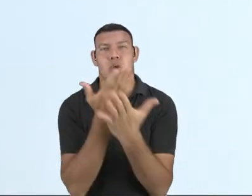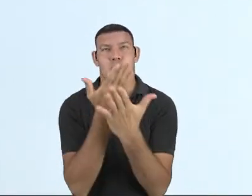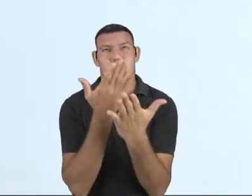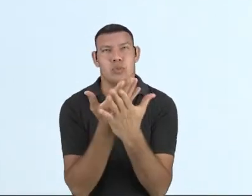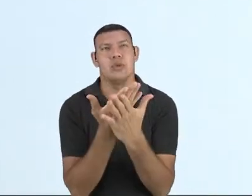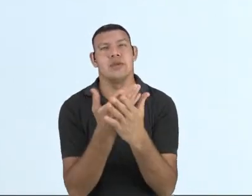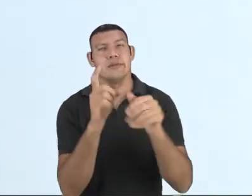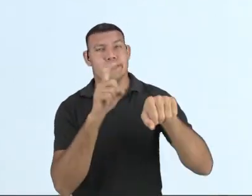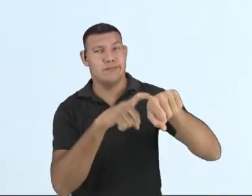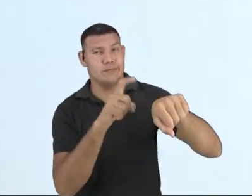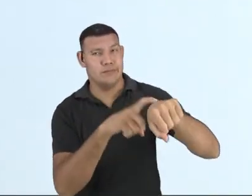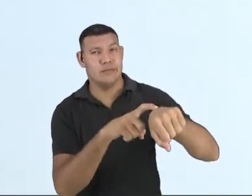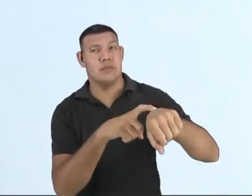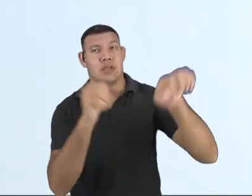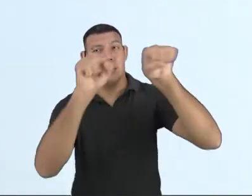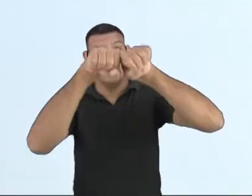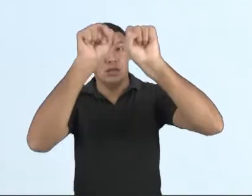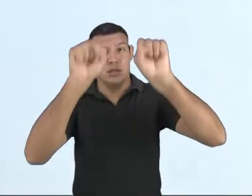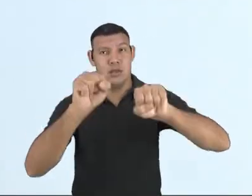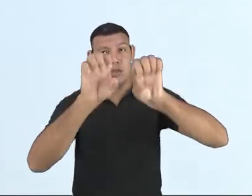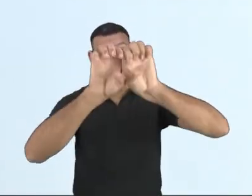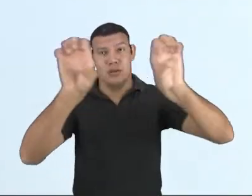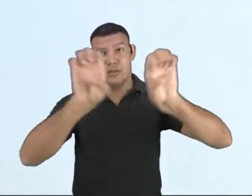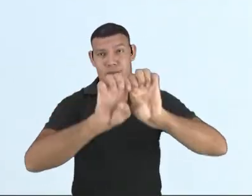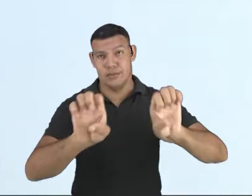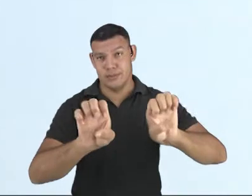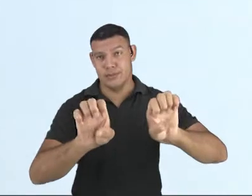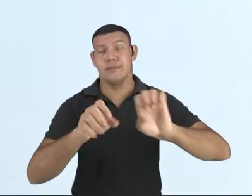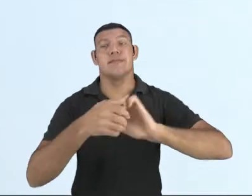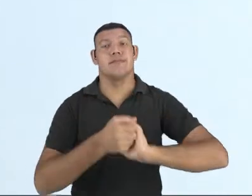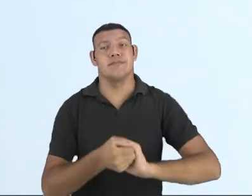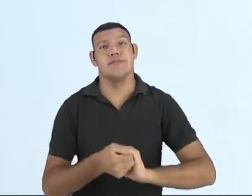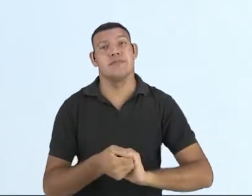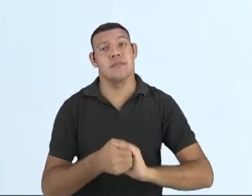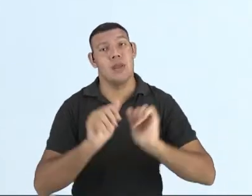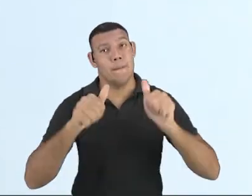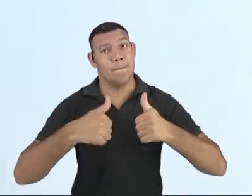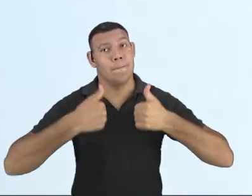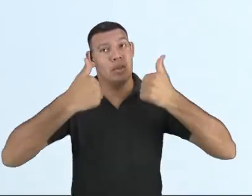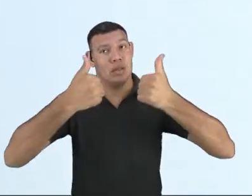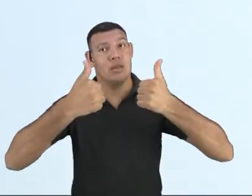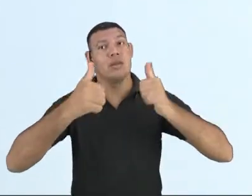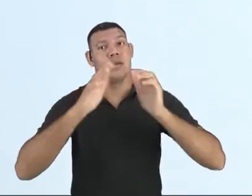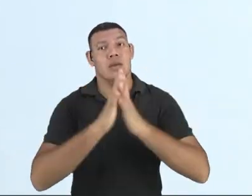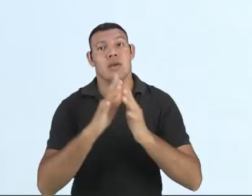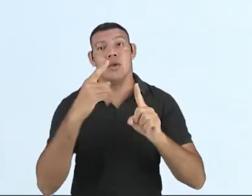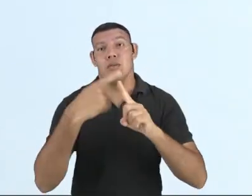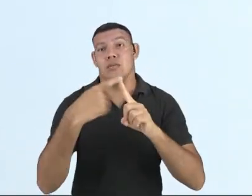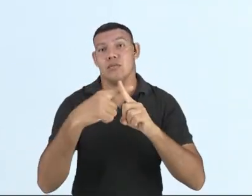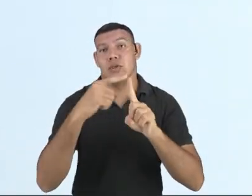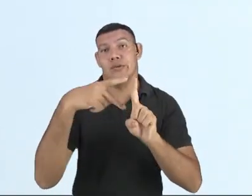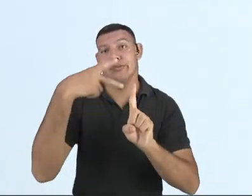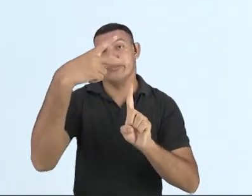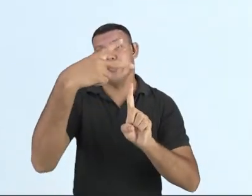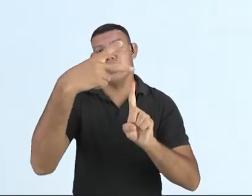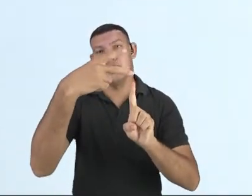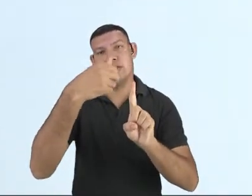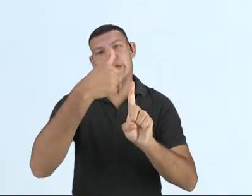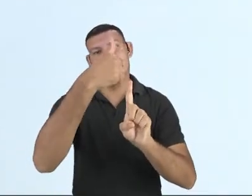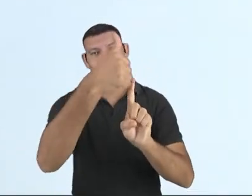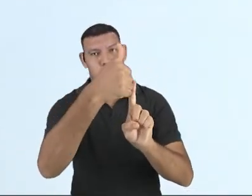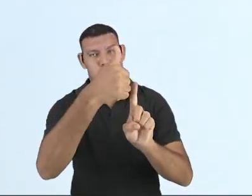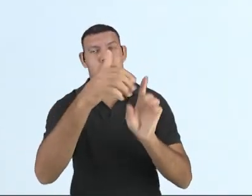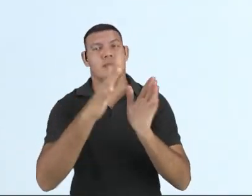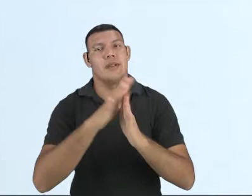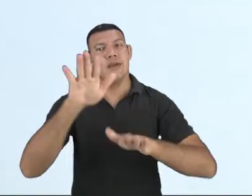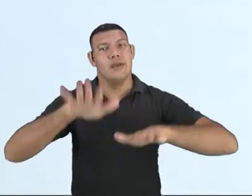momento a gente está trabalhando com sistemas de equações Tá ok como é do 1º grau é porque o expoente maior é o número um Então a gente